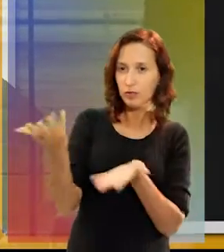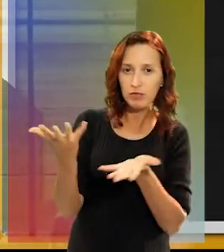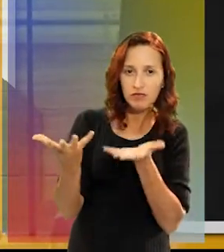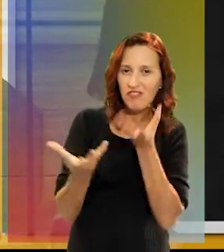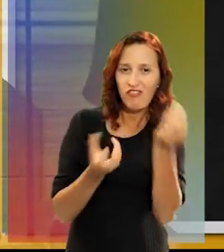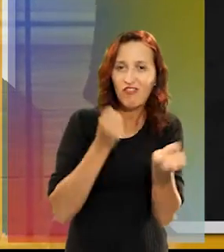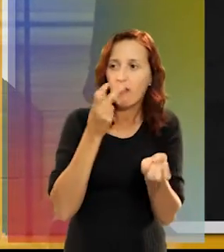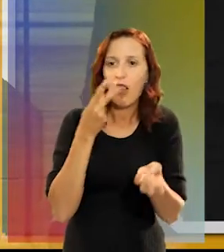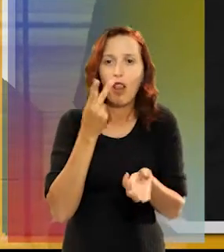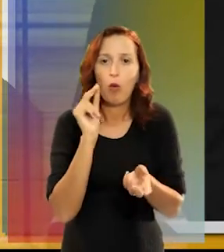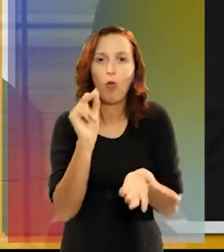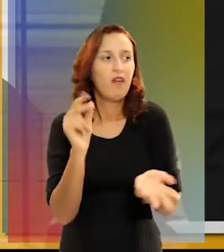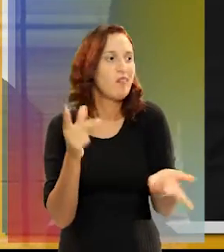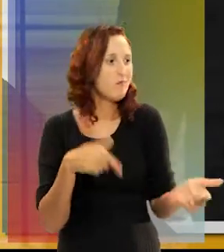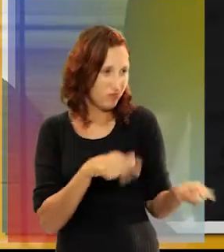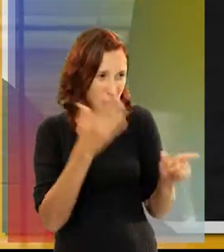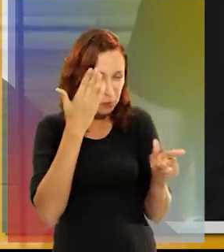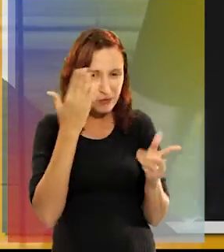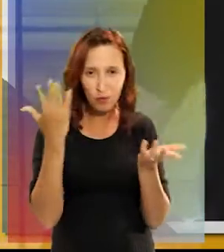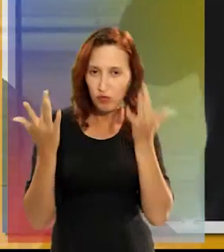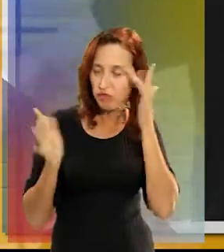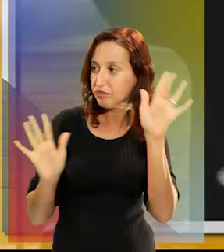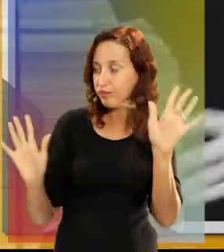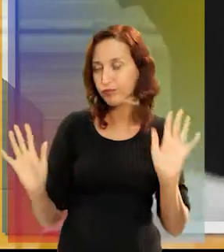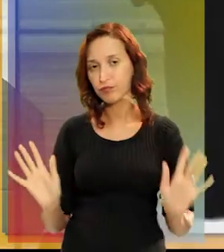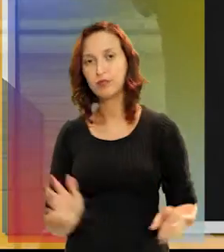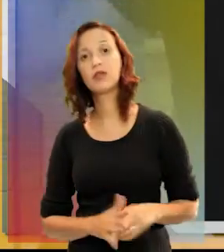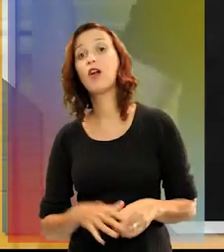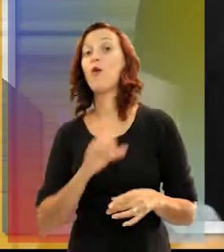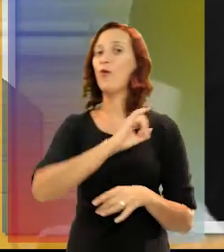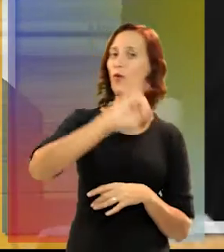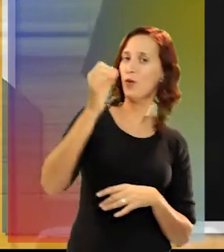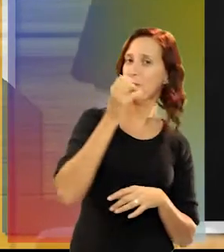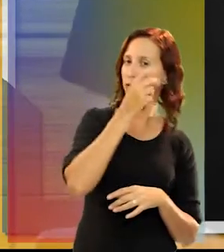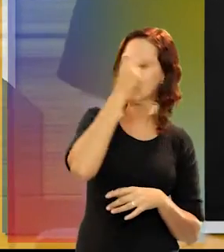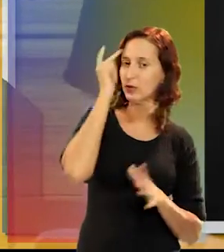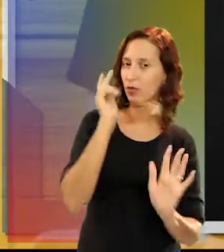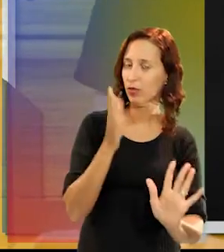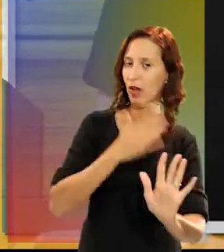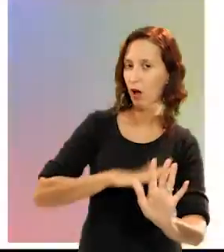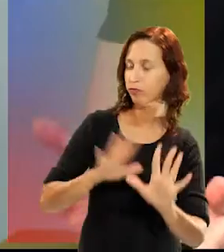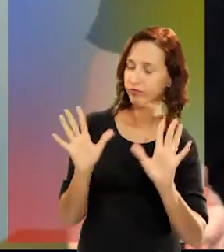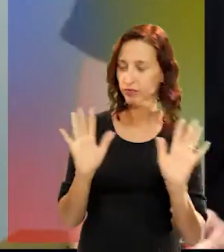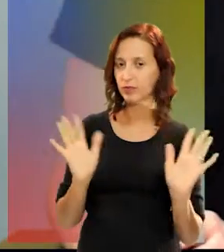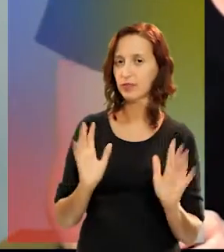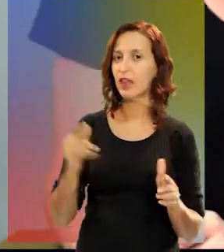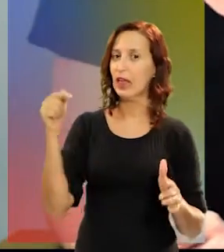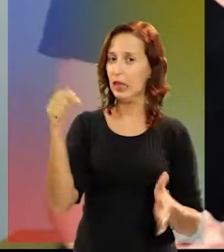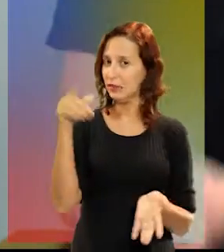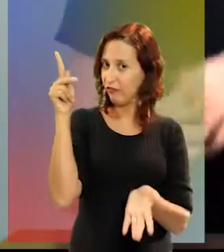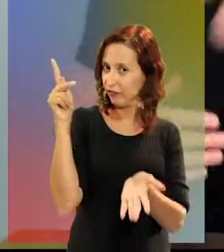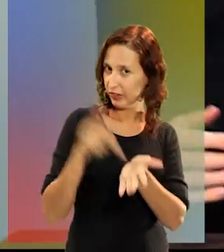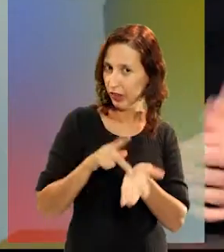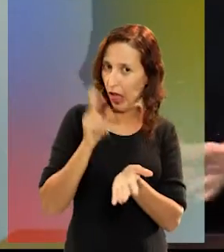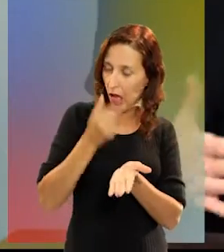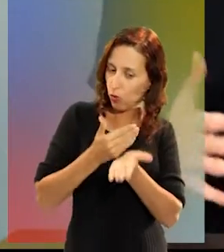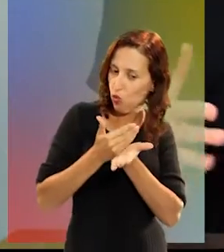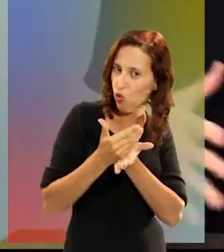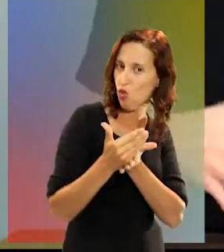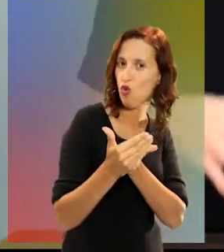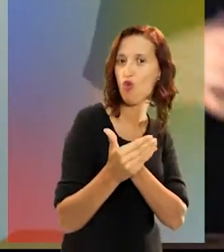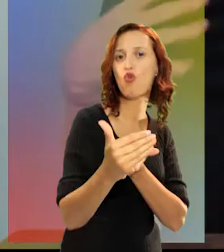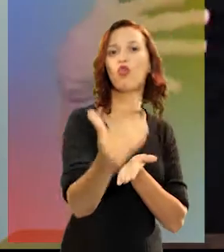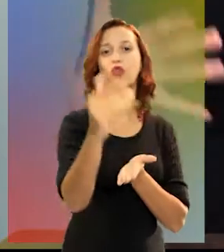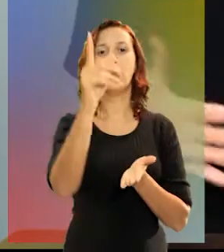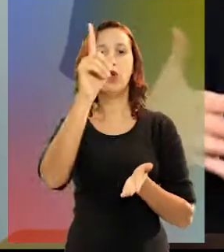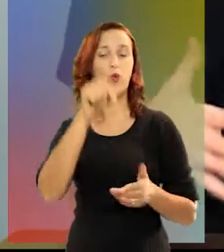Não faço ideia do que eu estou fazendo aqui neste momento. Eu também não, vamos lá. Olá, gurizada! Esse, na verdade, é a continuação dos